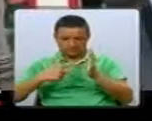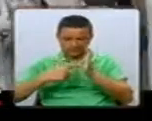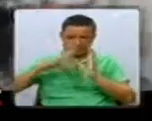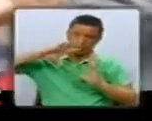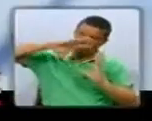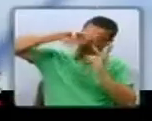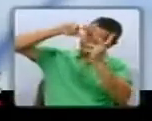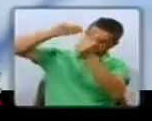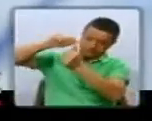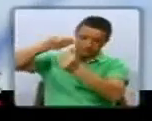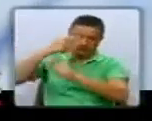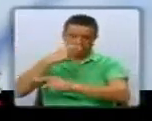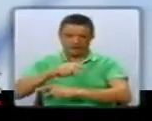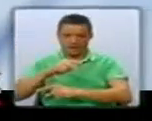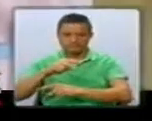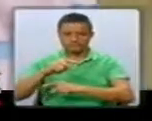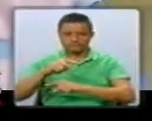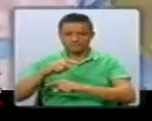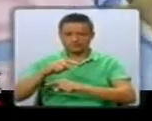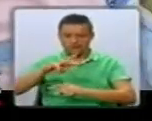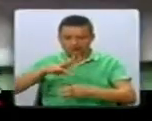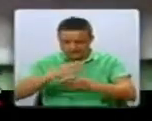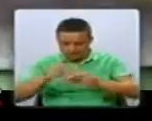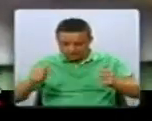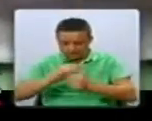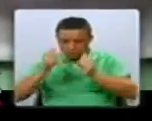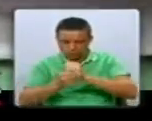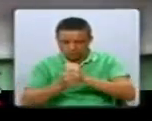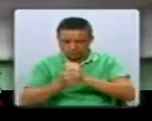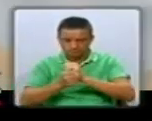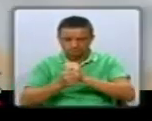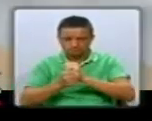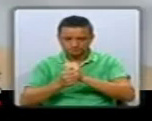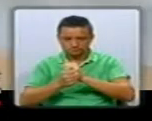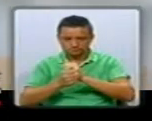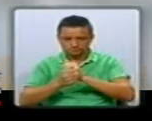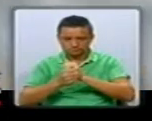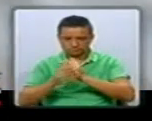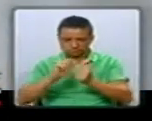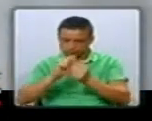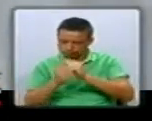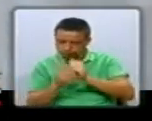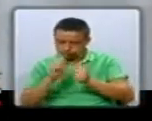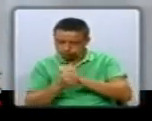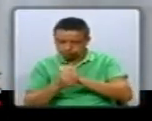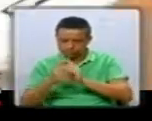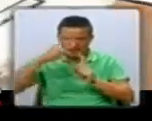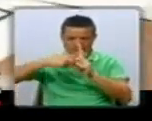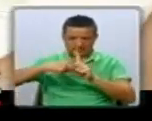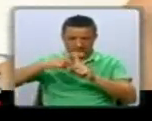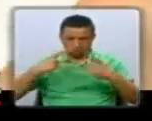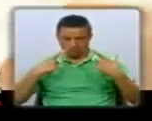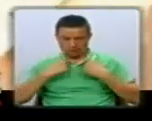como por exemplo a tecnologia de materiais de mudança de fase, ou seja, que adequam, digamos assim, a temperatura da